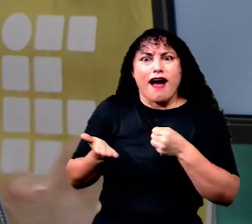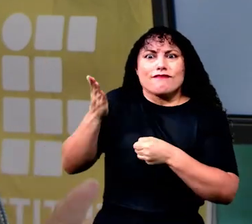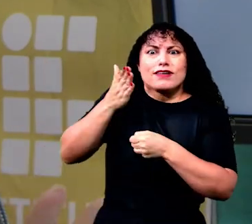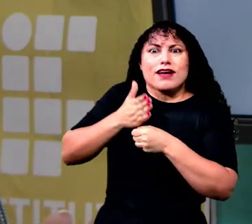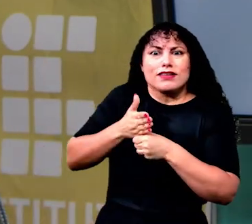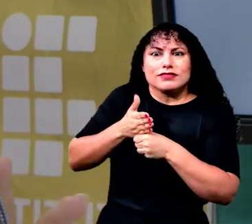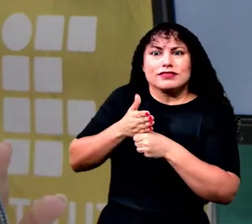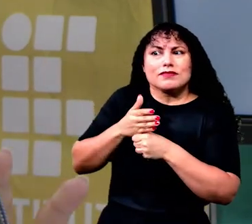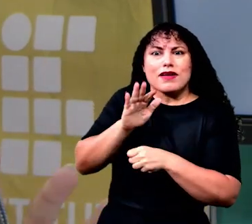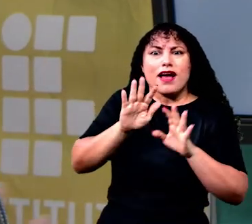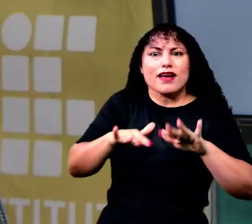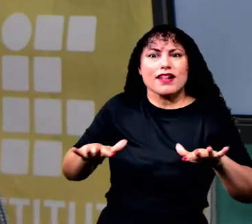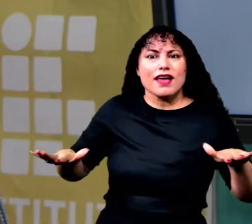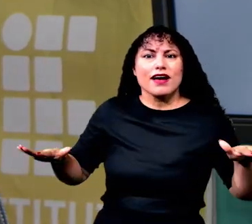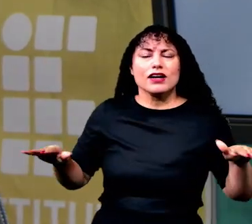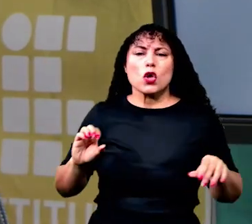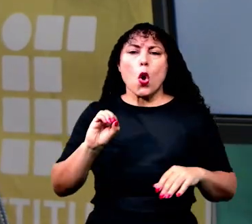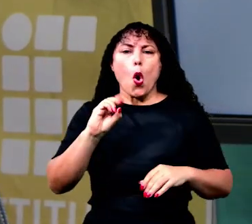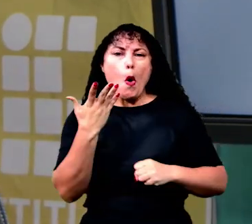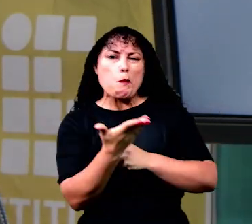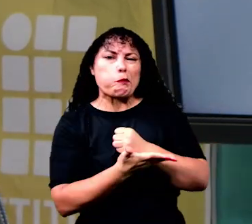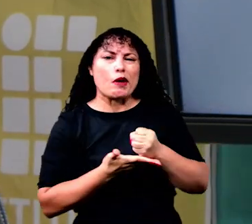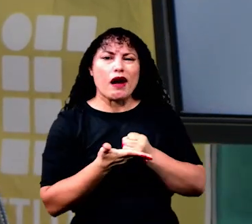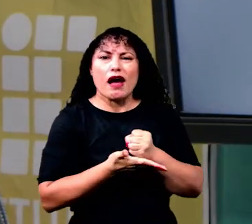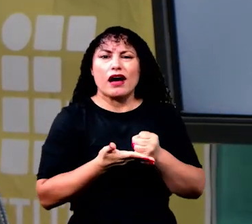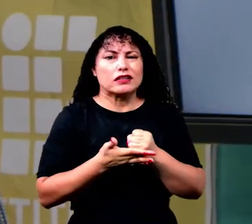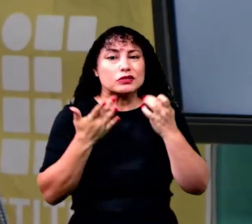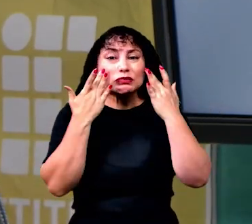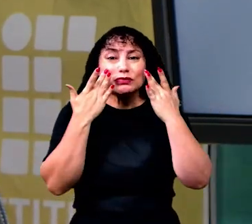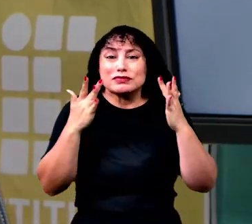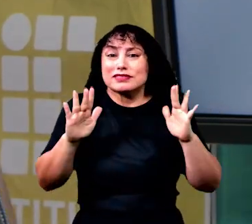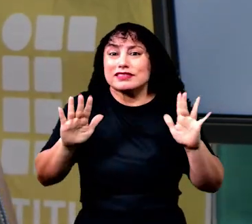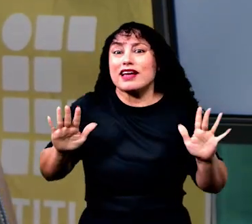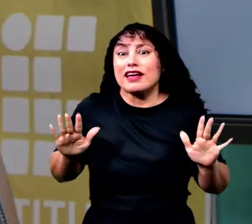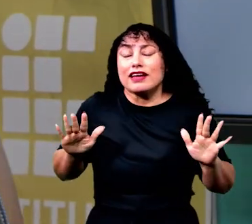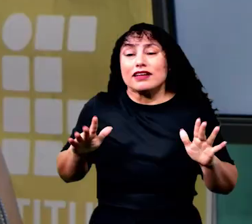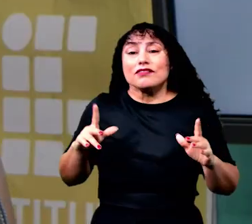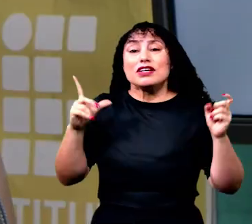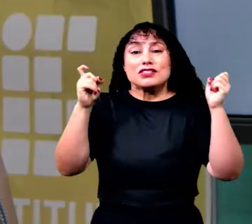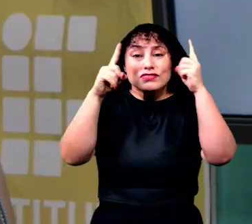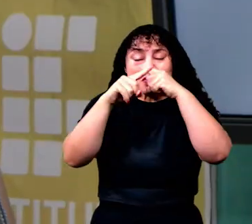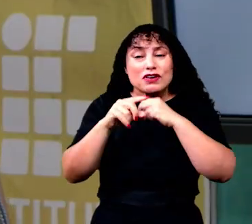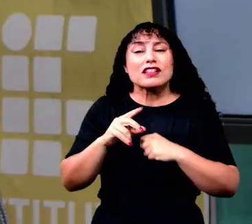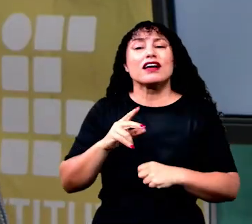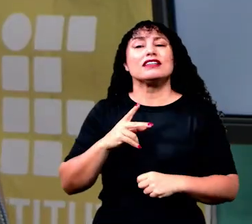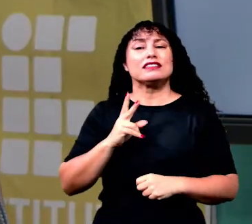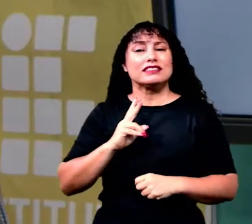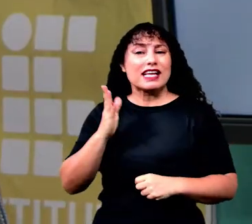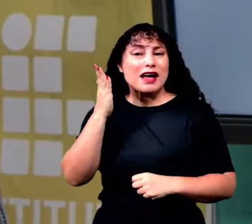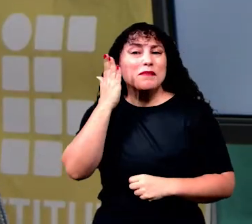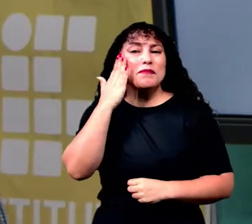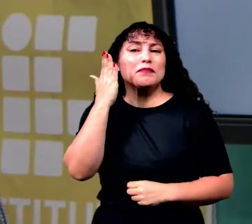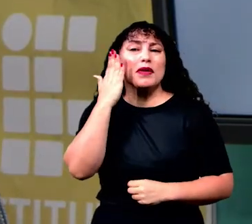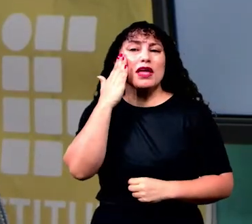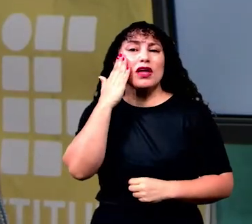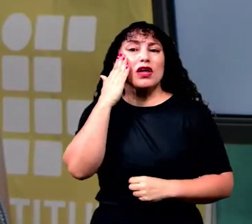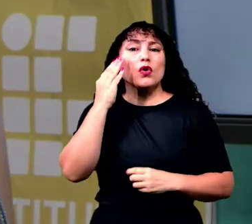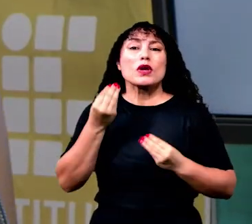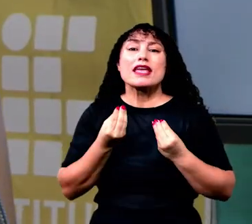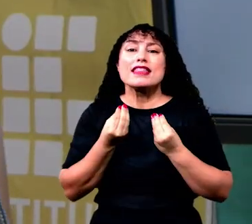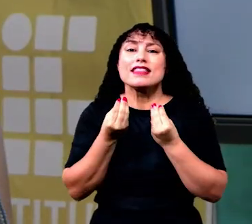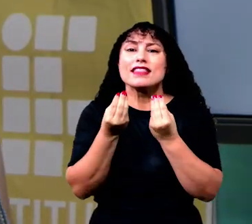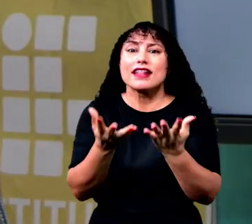para criança ou se ele era muito básico. Então, minha maior dificuldade sempre foi de saber o que